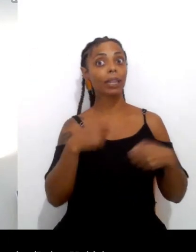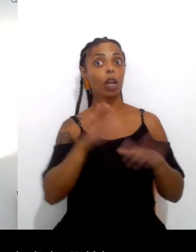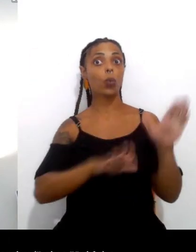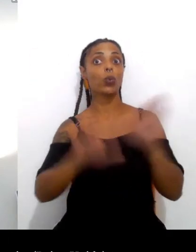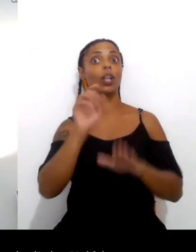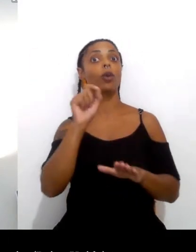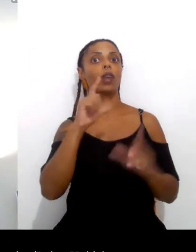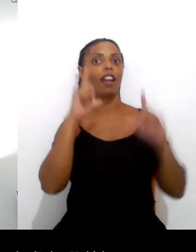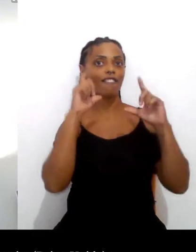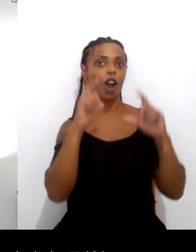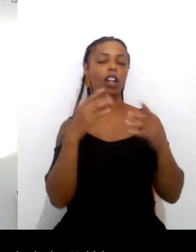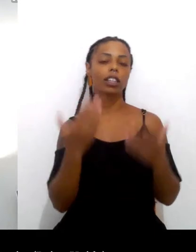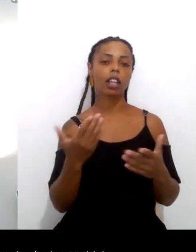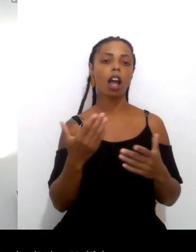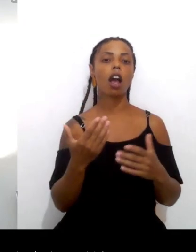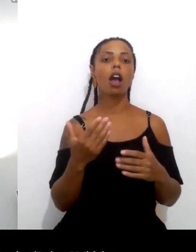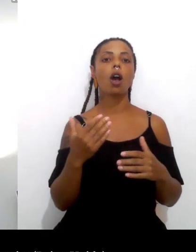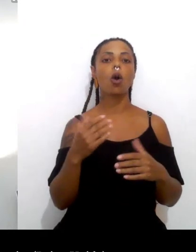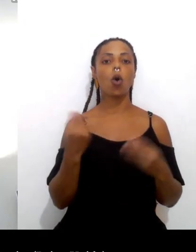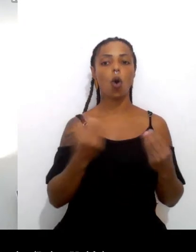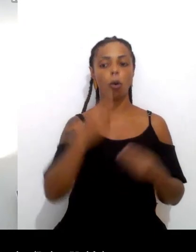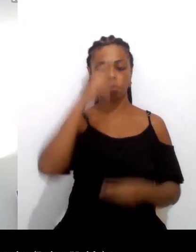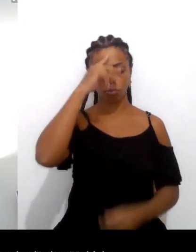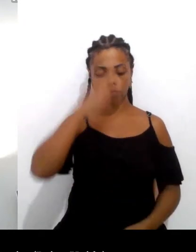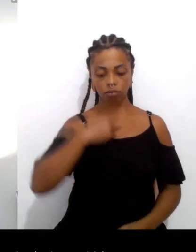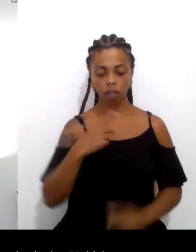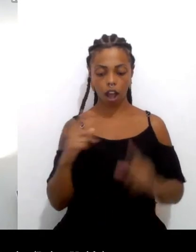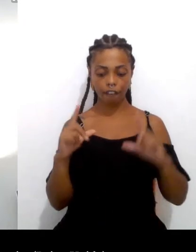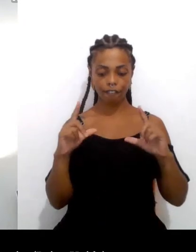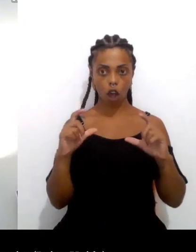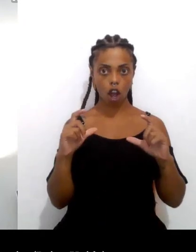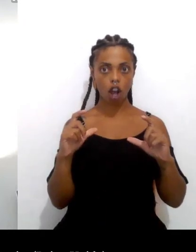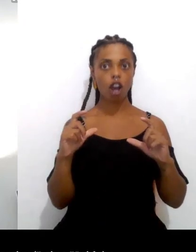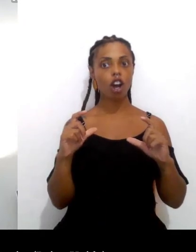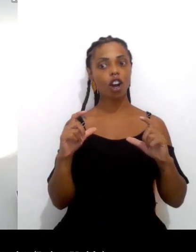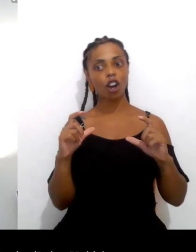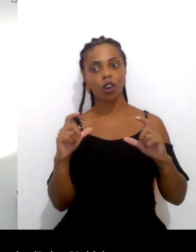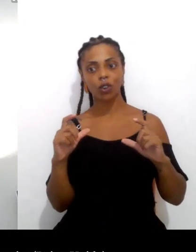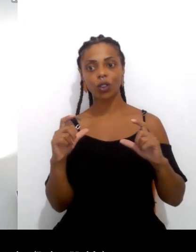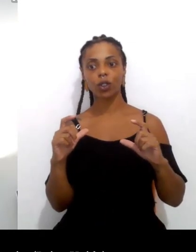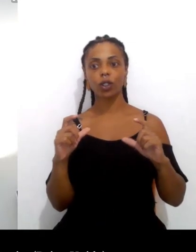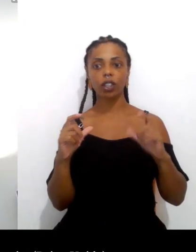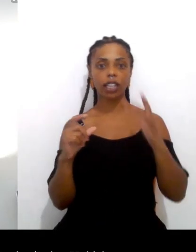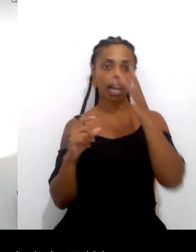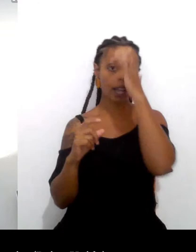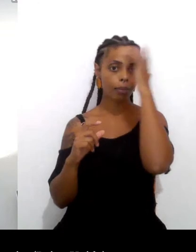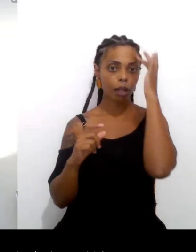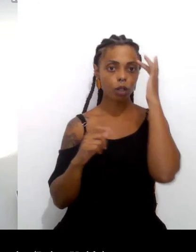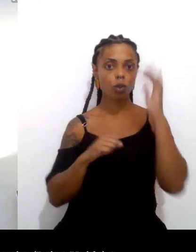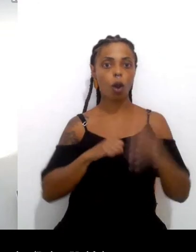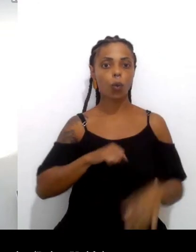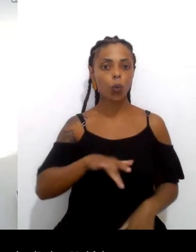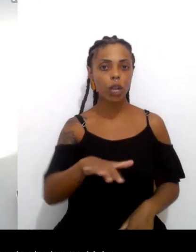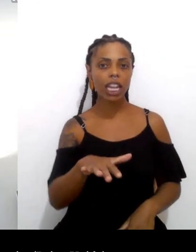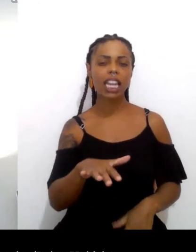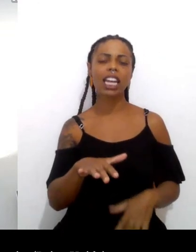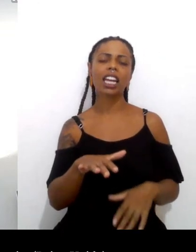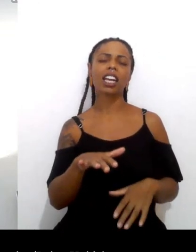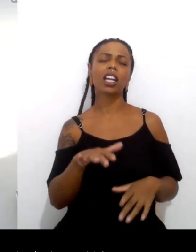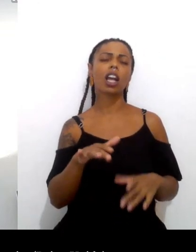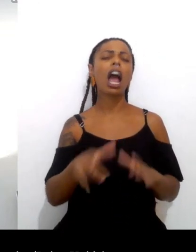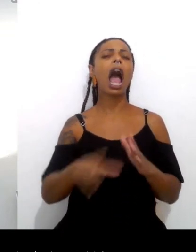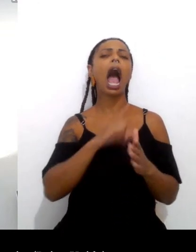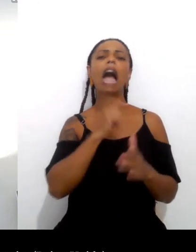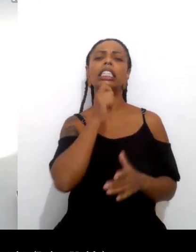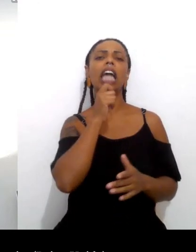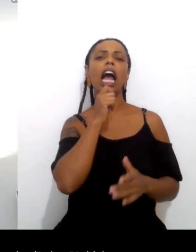imagens de si mesmo e as pessoas isso tudo antes da chegada